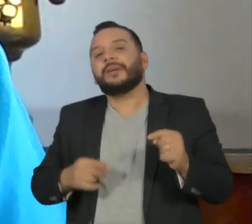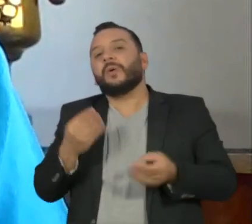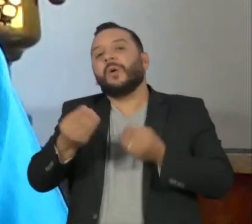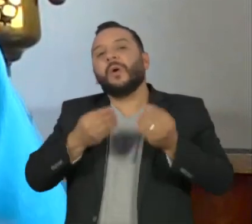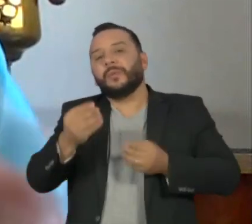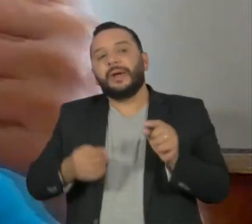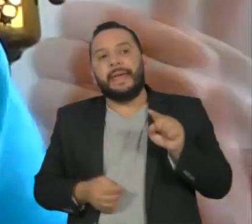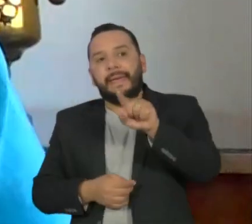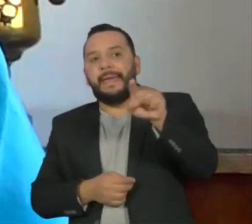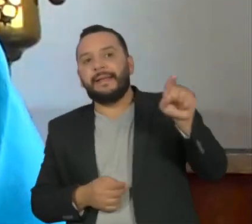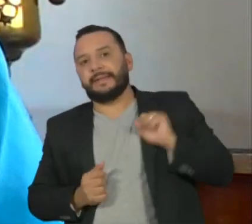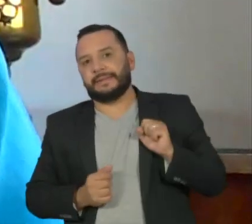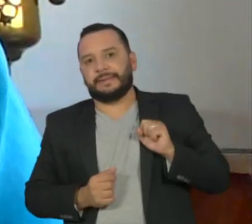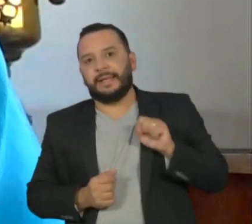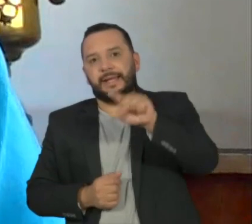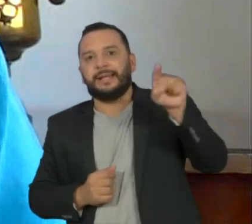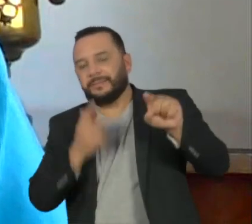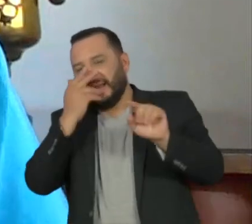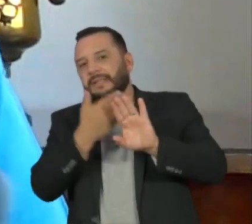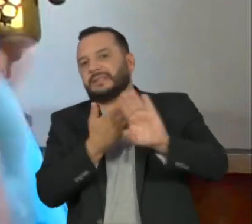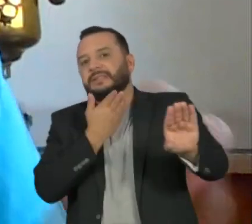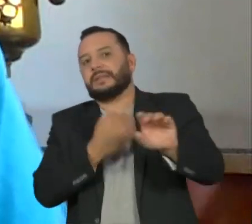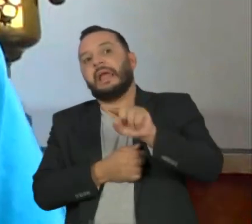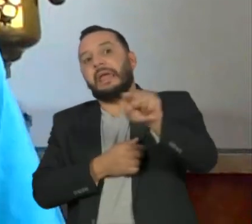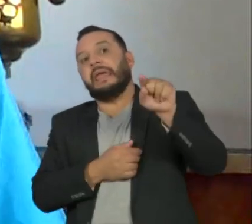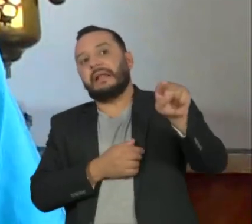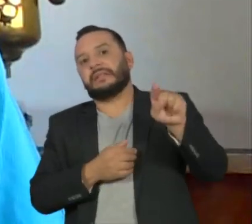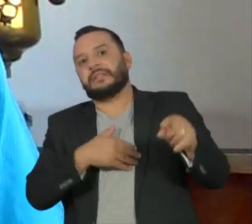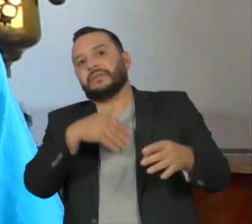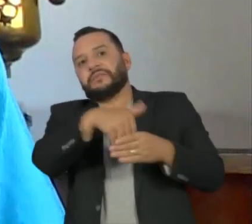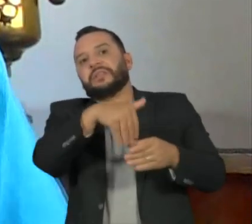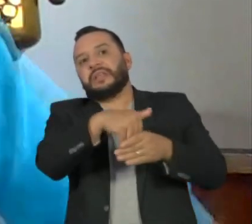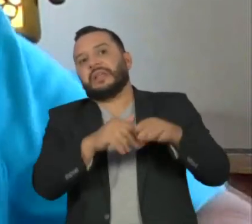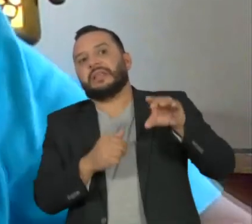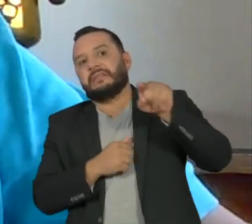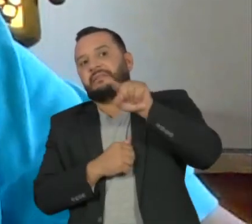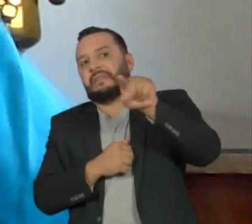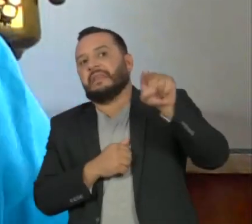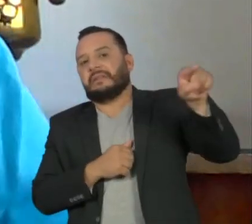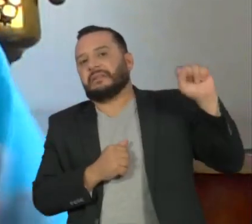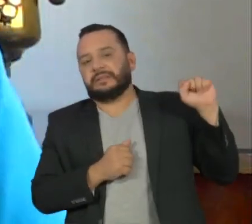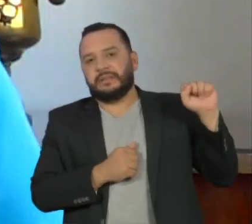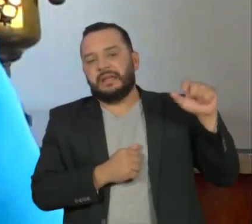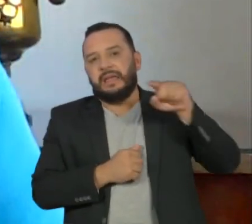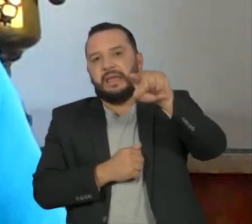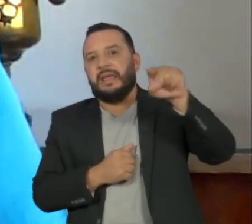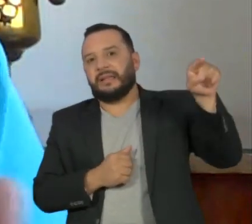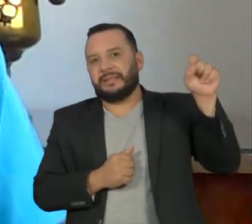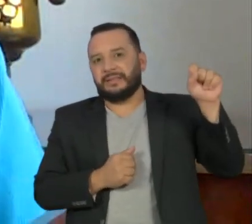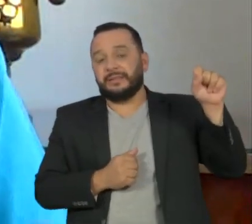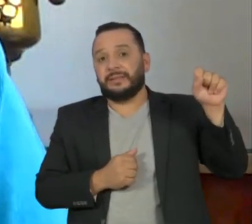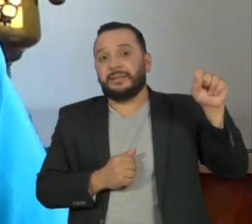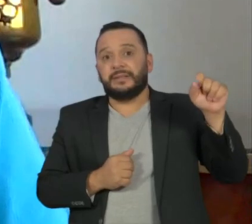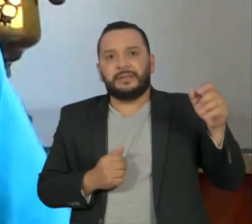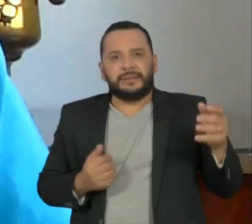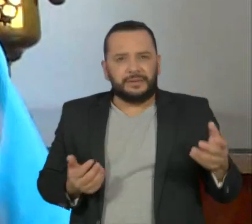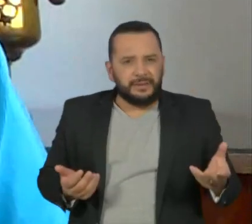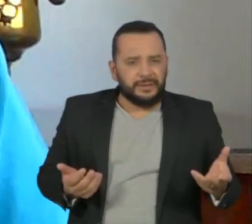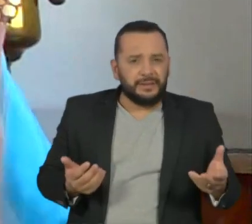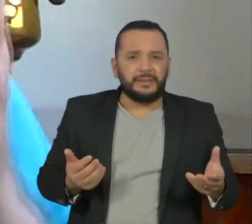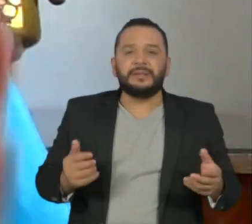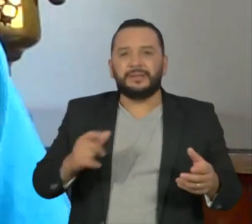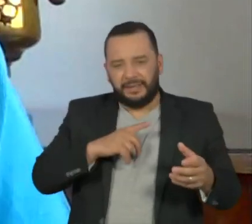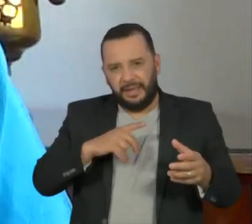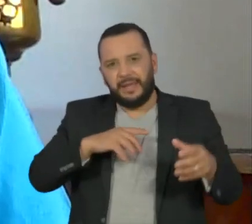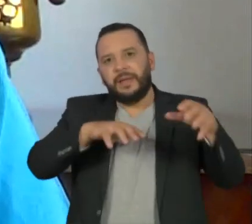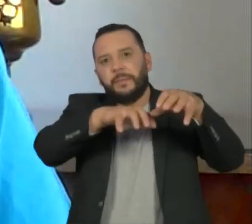tenha escolhido esse governante específico que está no poder. Para nós são eles. Há um divórcio entre a